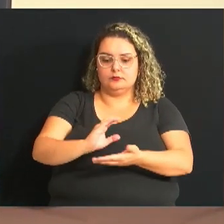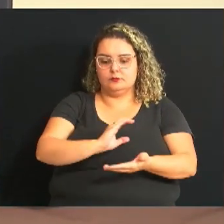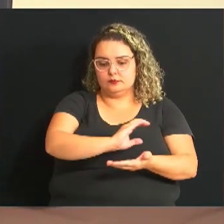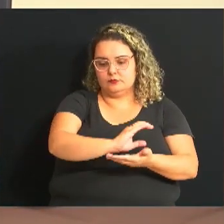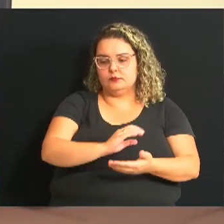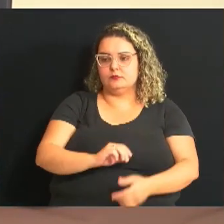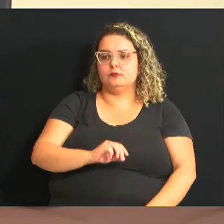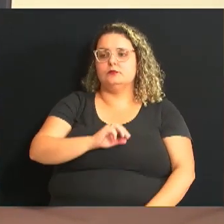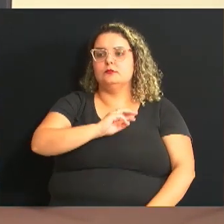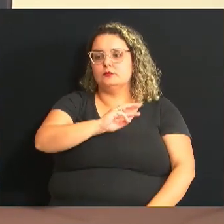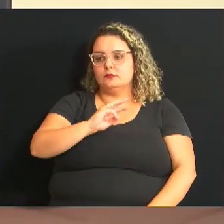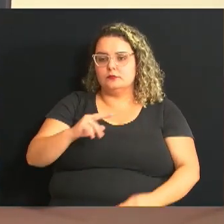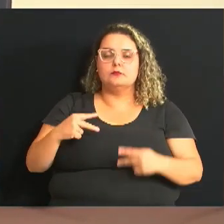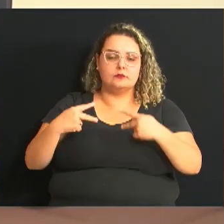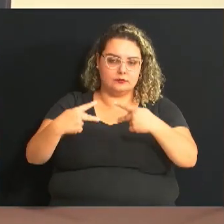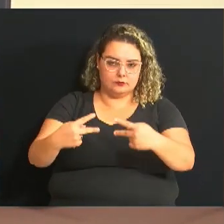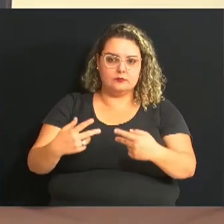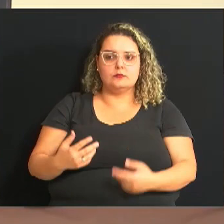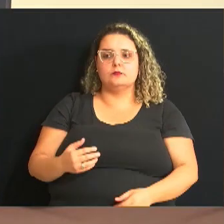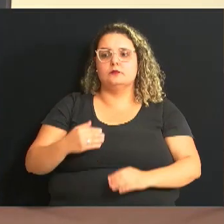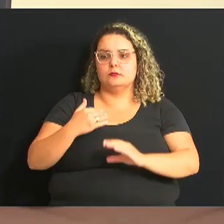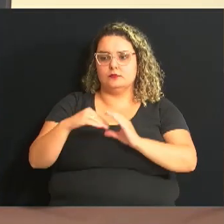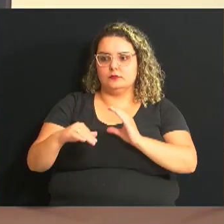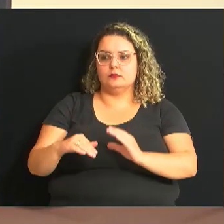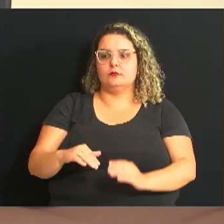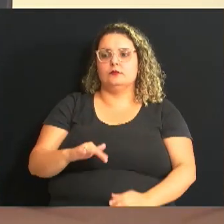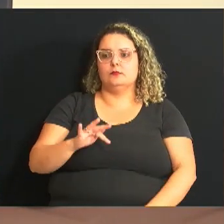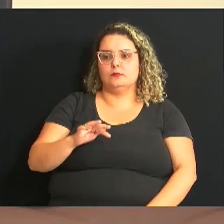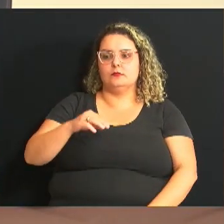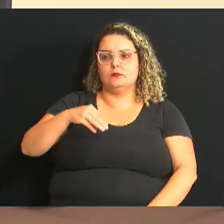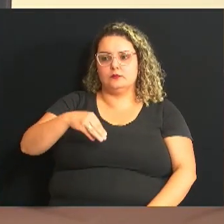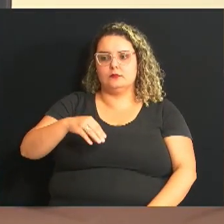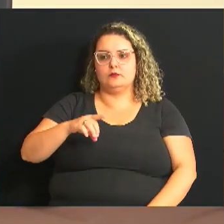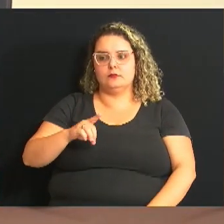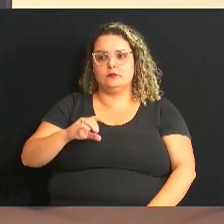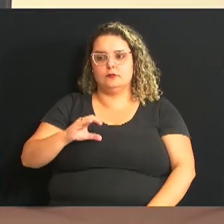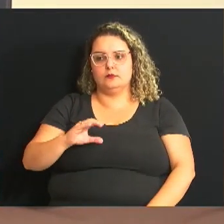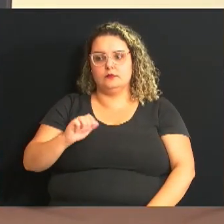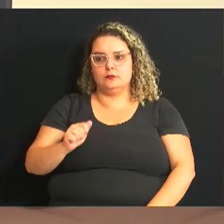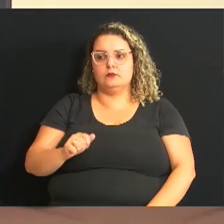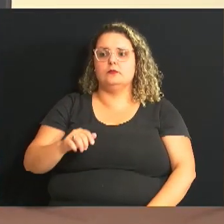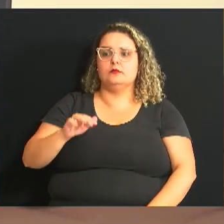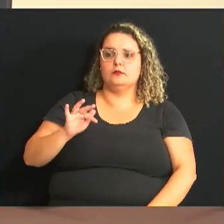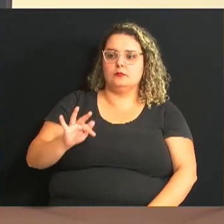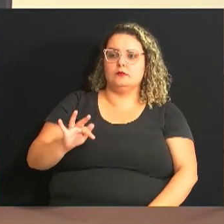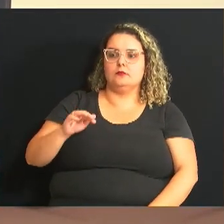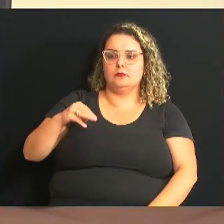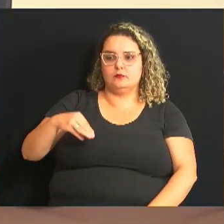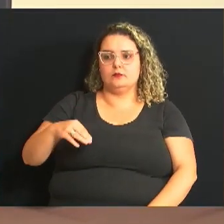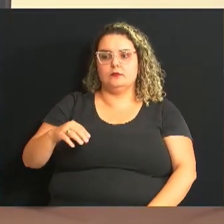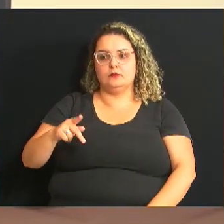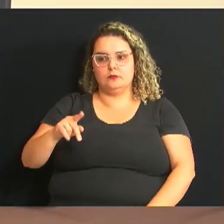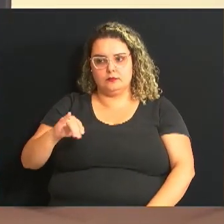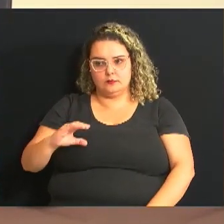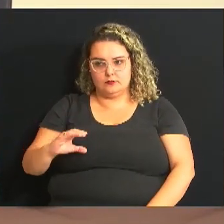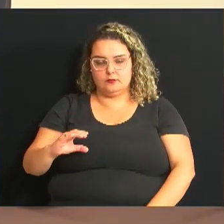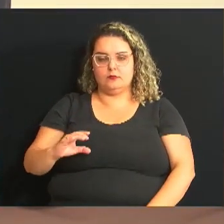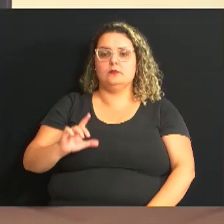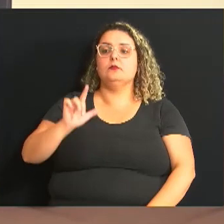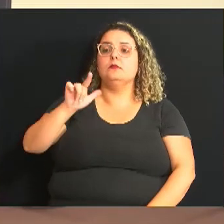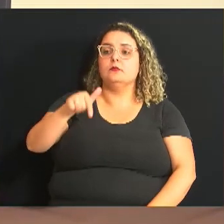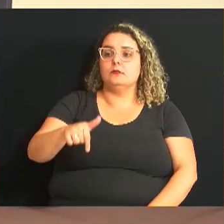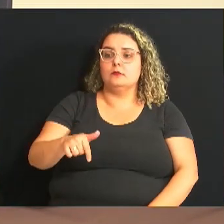que nós já passamos, né? Do FMDCA e também do FMPIC. Depois deve entrar com login.